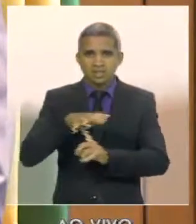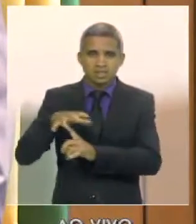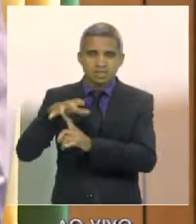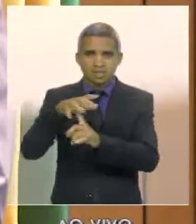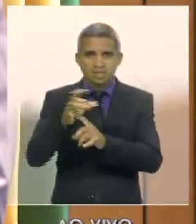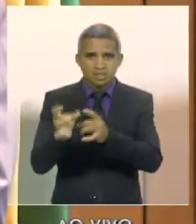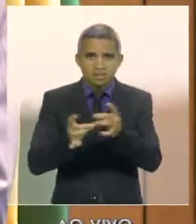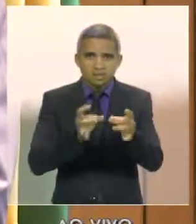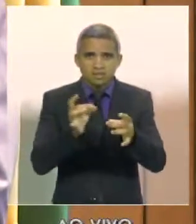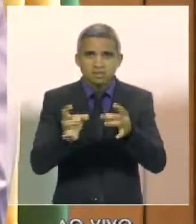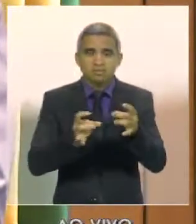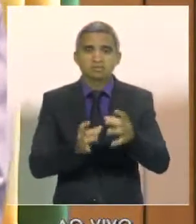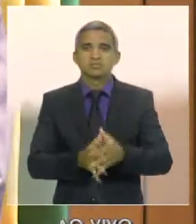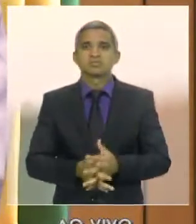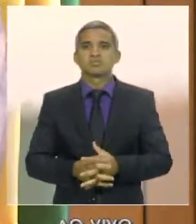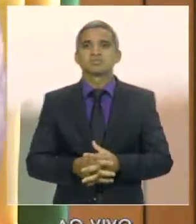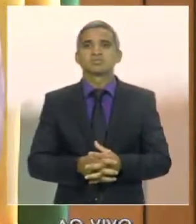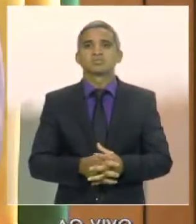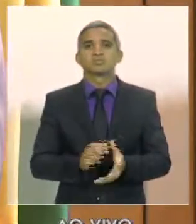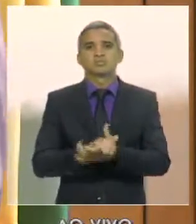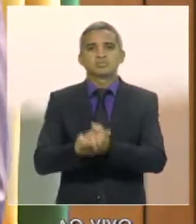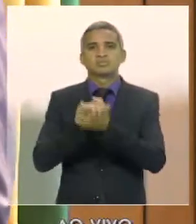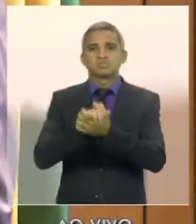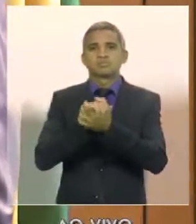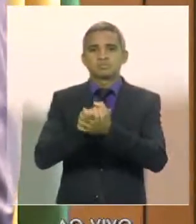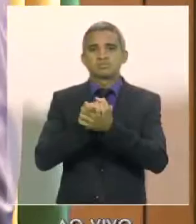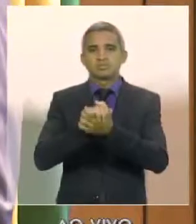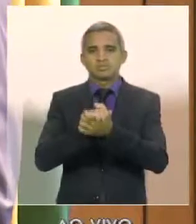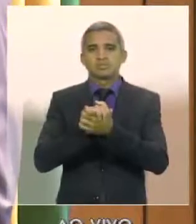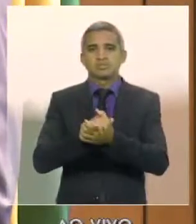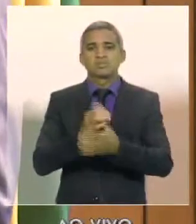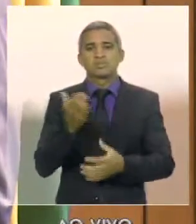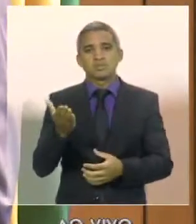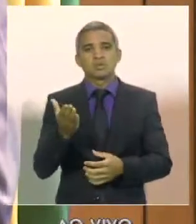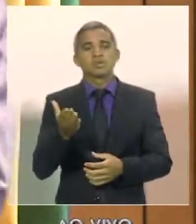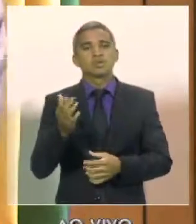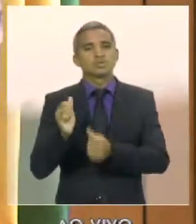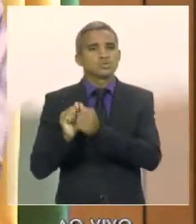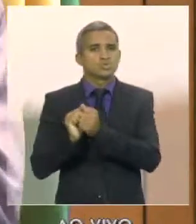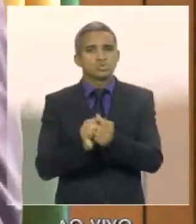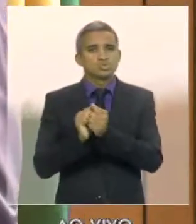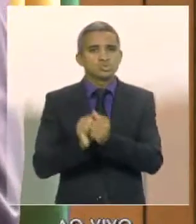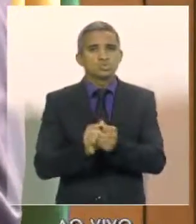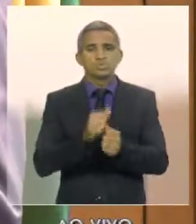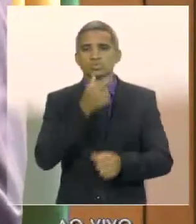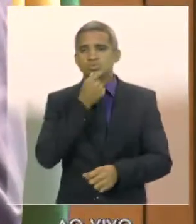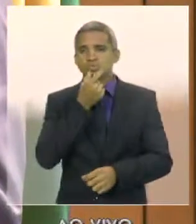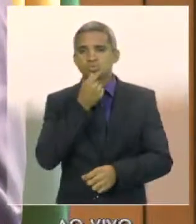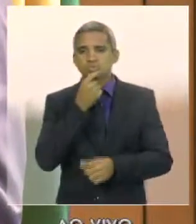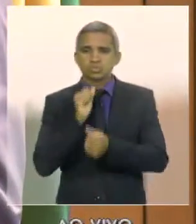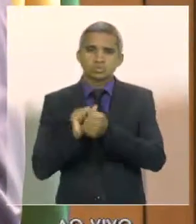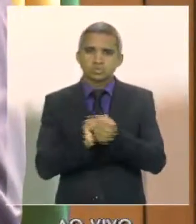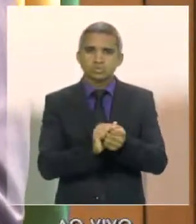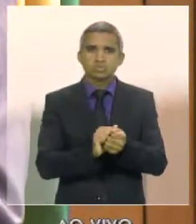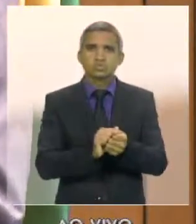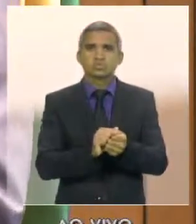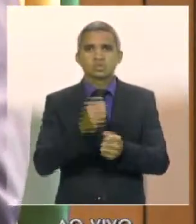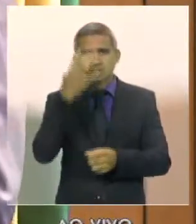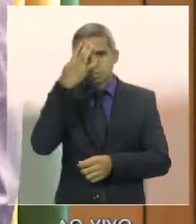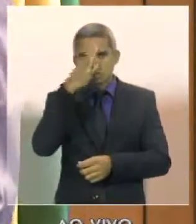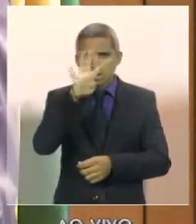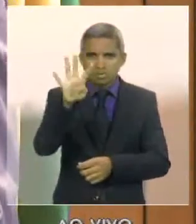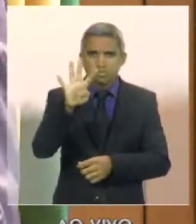saudando aqui o nosso amigo blogueiro Kiel, que acompanhou todo este grande evento, essa iniciativa, cobriu lá os 4 dias de carnaval e mais essa